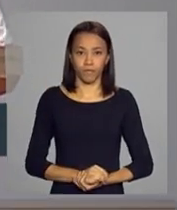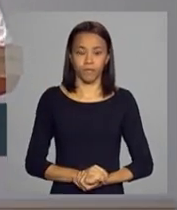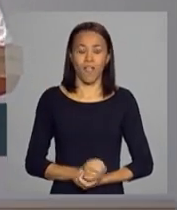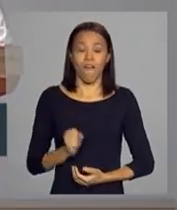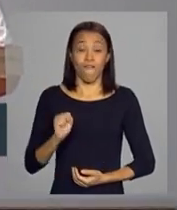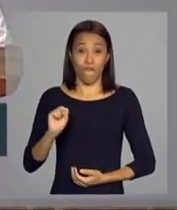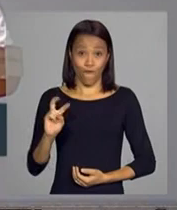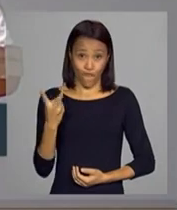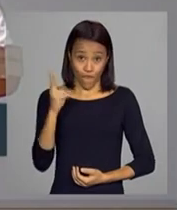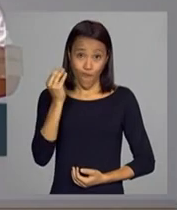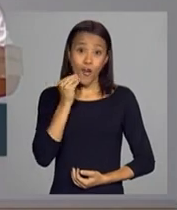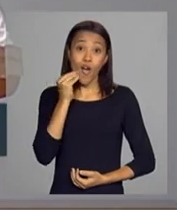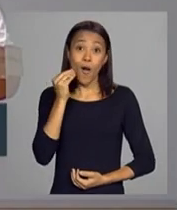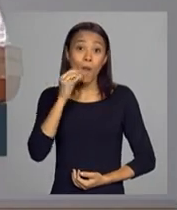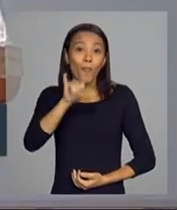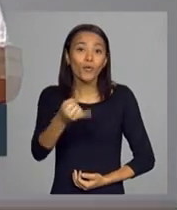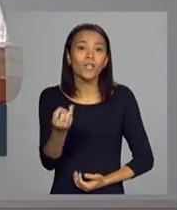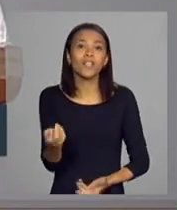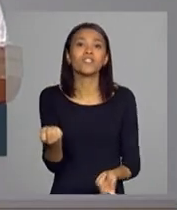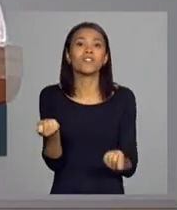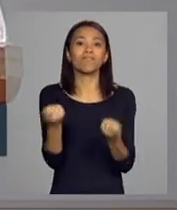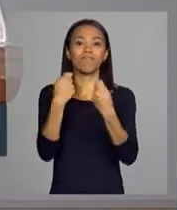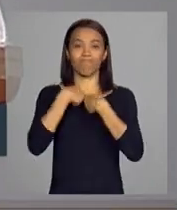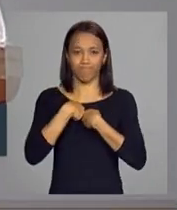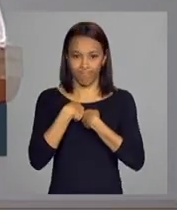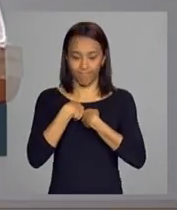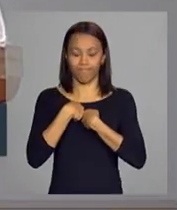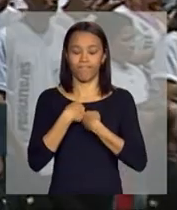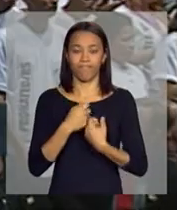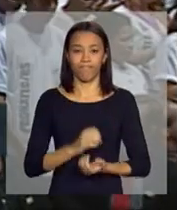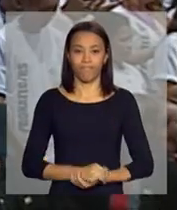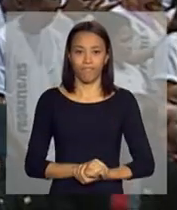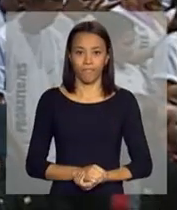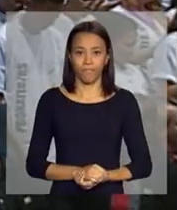valorizar a oportunidade que tive,